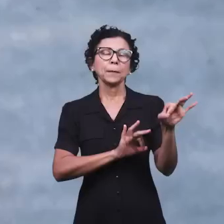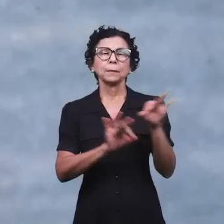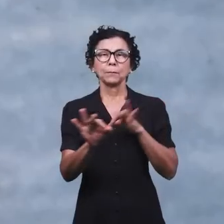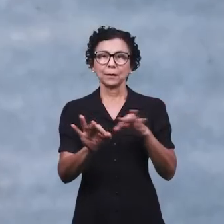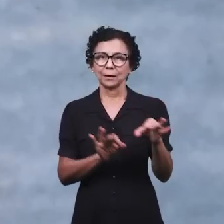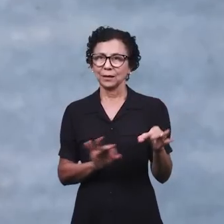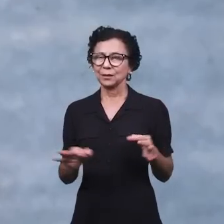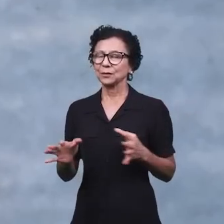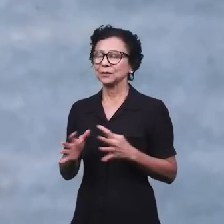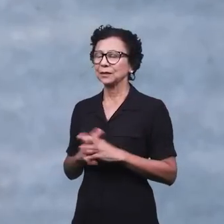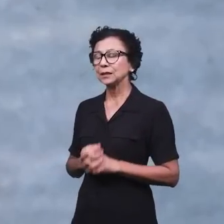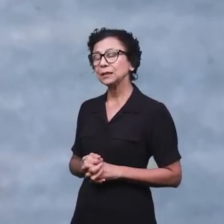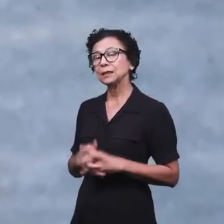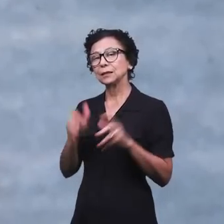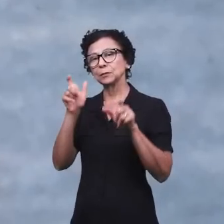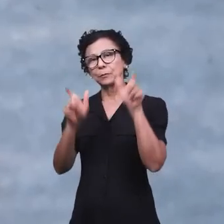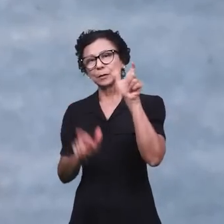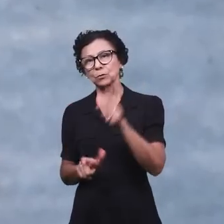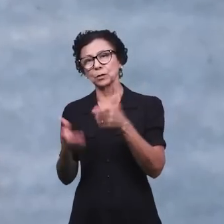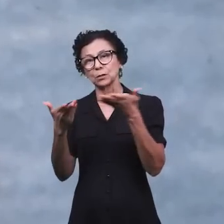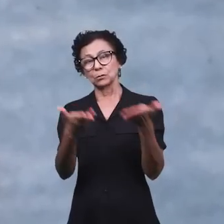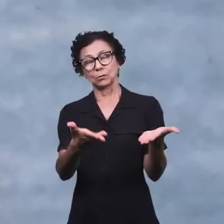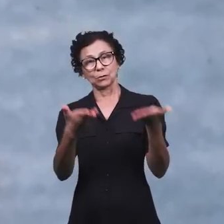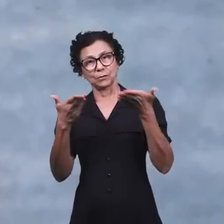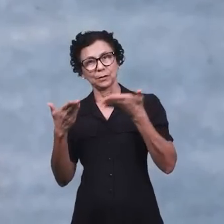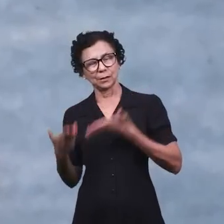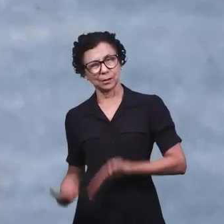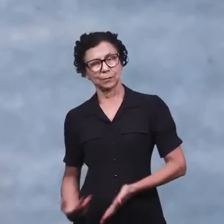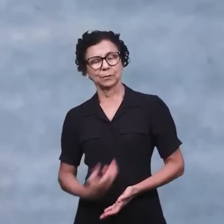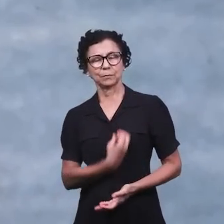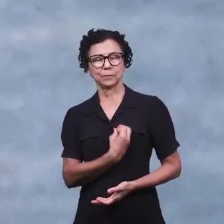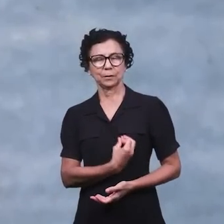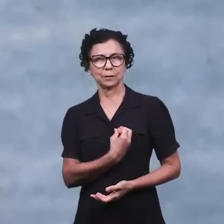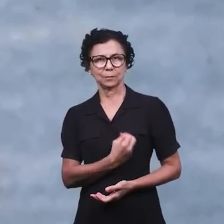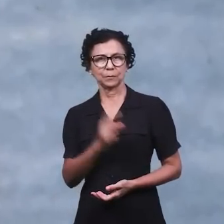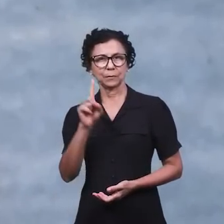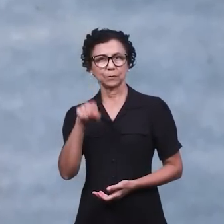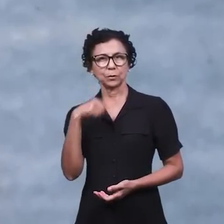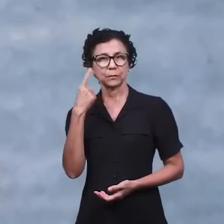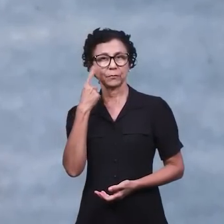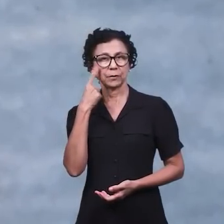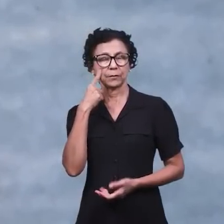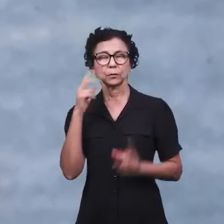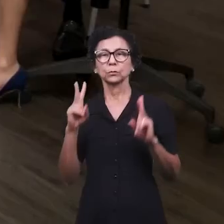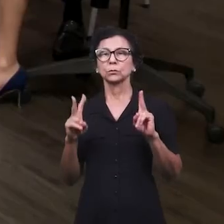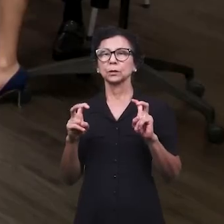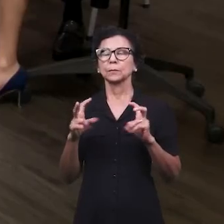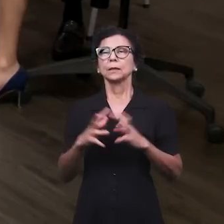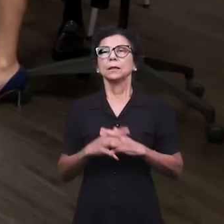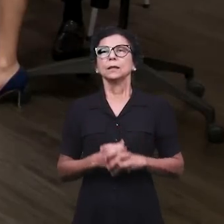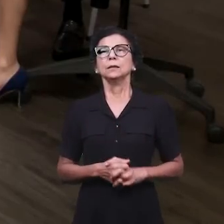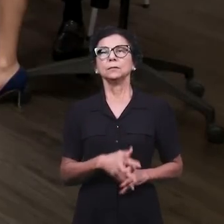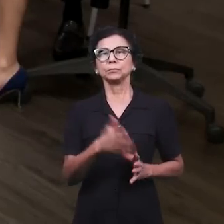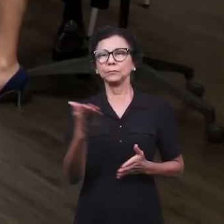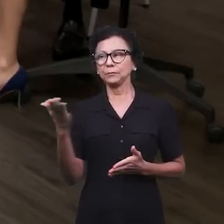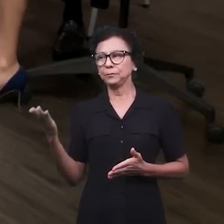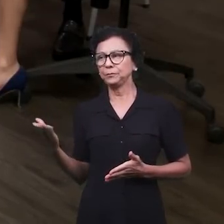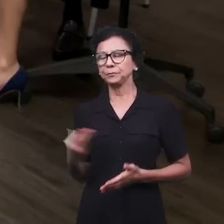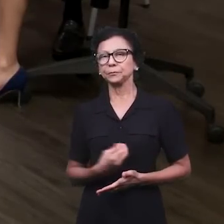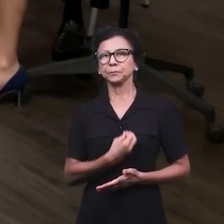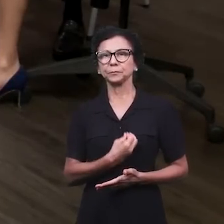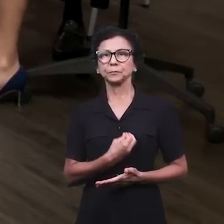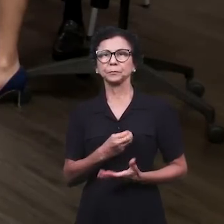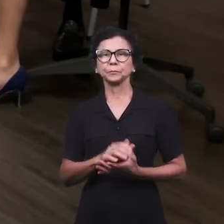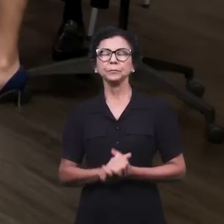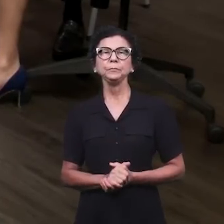um grupo, com convidados, para tratar de mais um tema que você vai saber daqui a pouquinho qual é esse tema. Então vamos lá. Você vê aqui, todos aqueles que